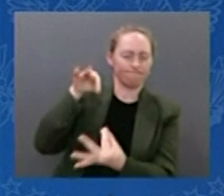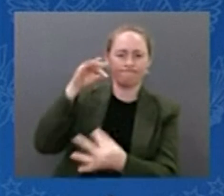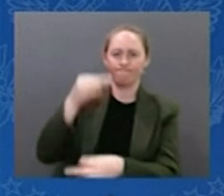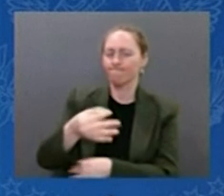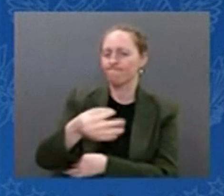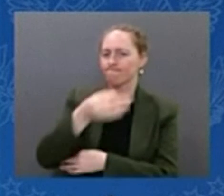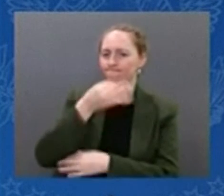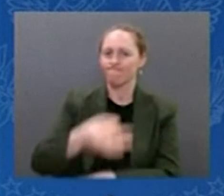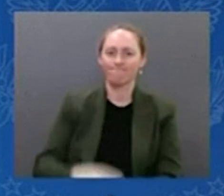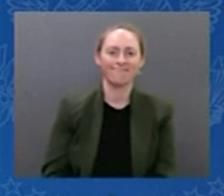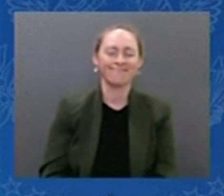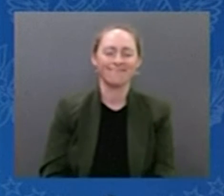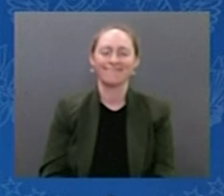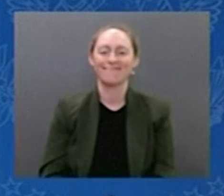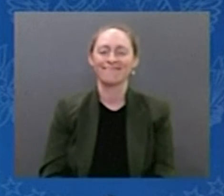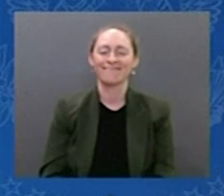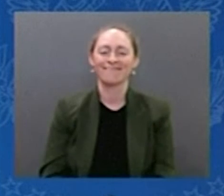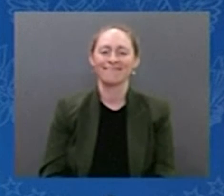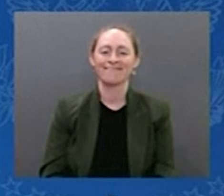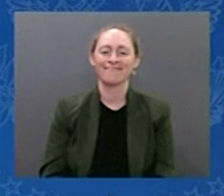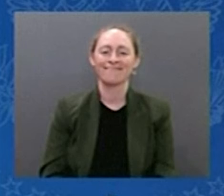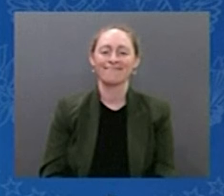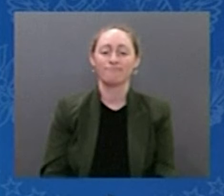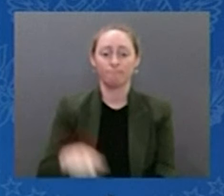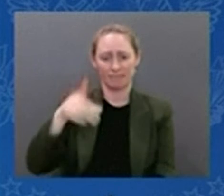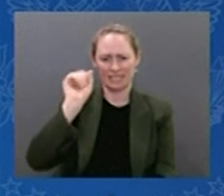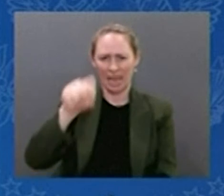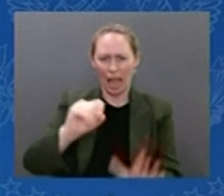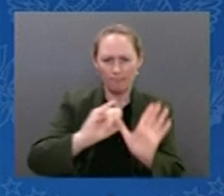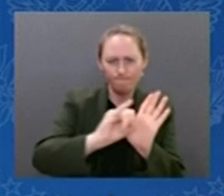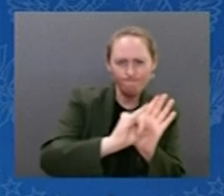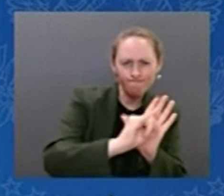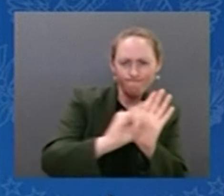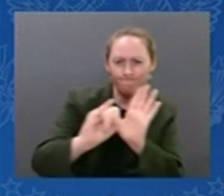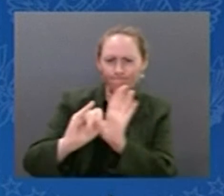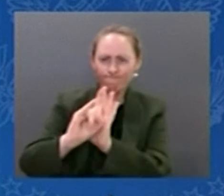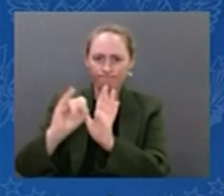determinar com o telescópio de sua atmosfera, se esses planetas são habitáveis.